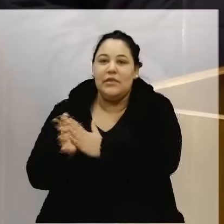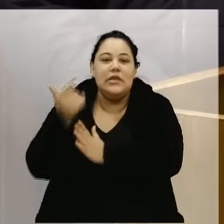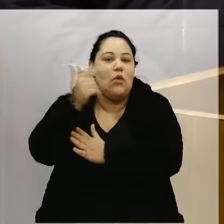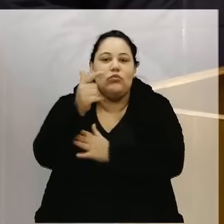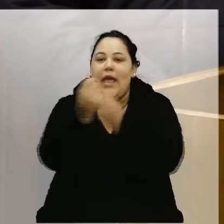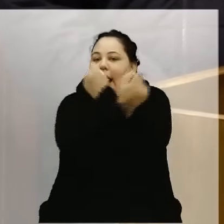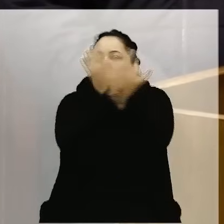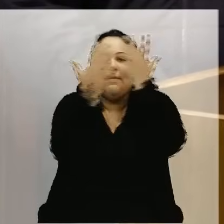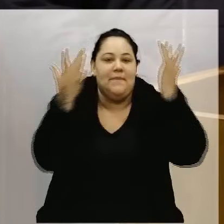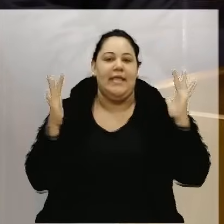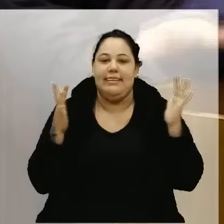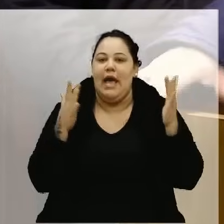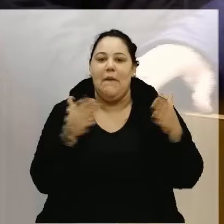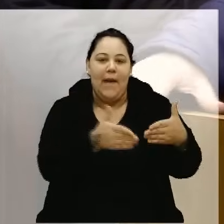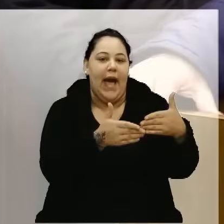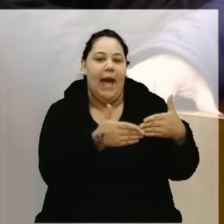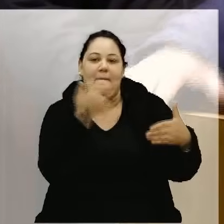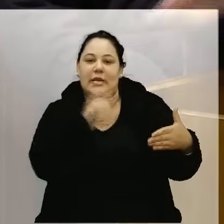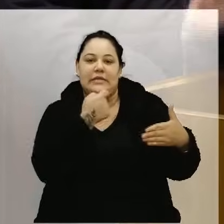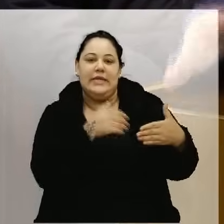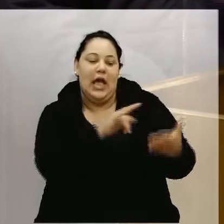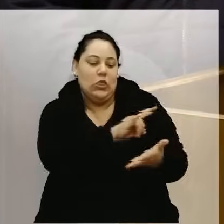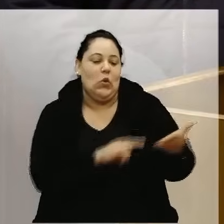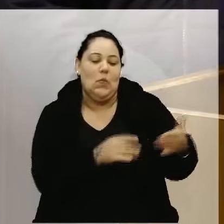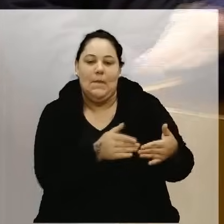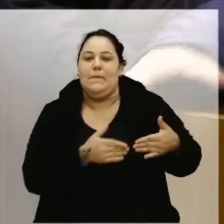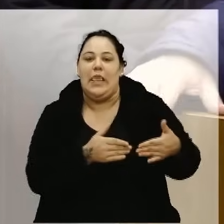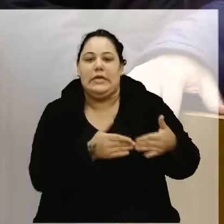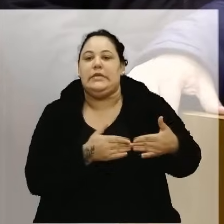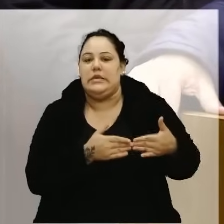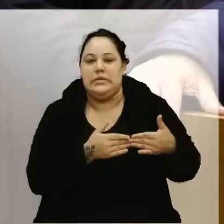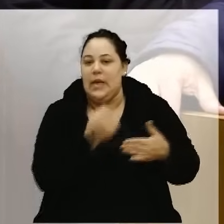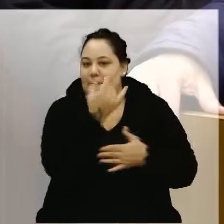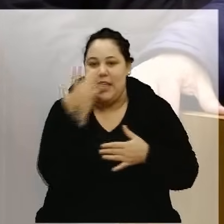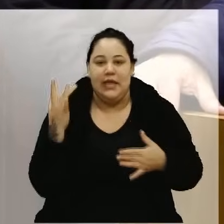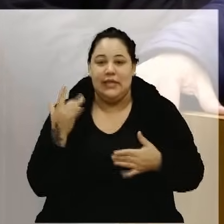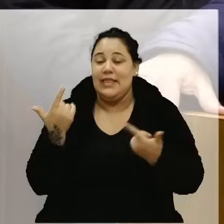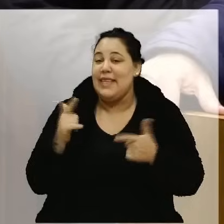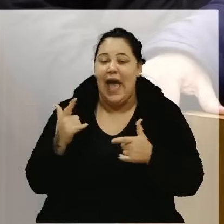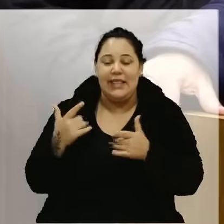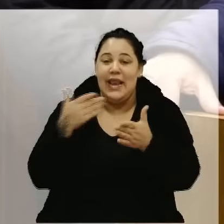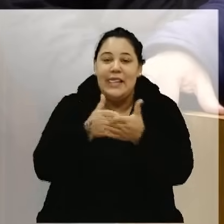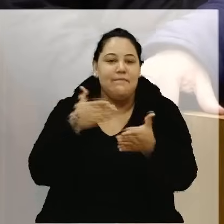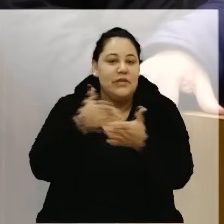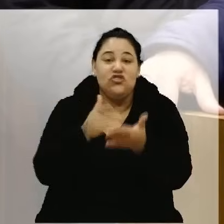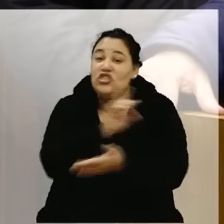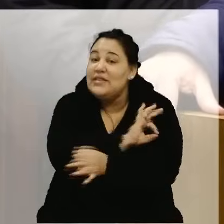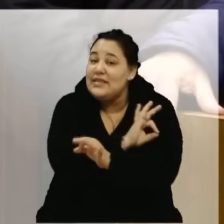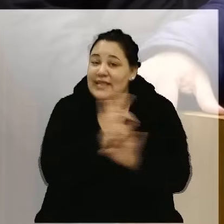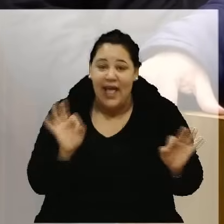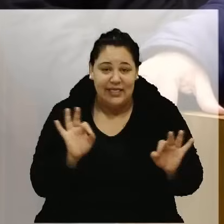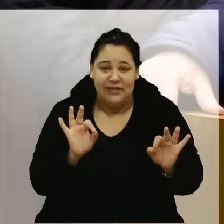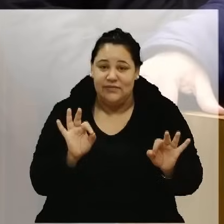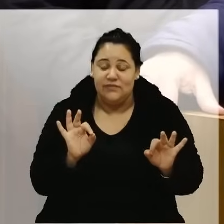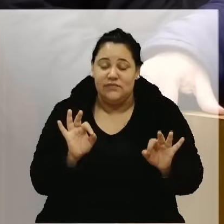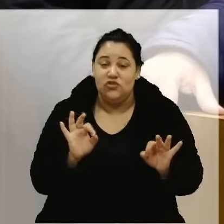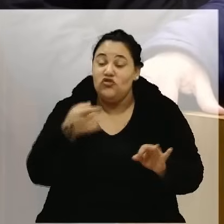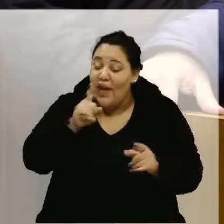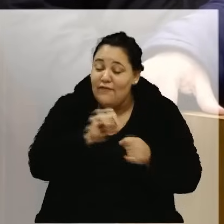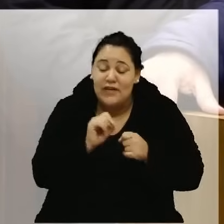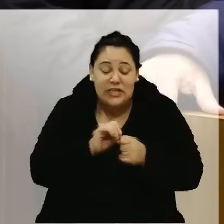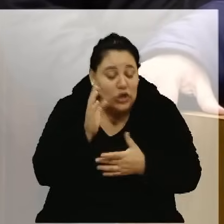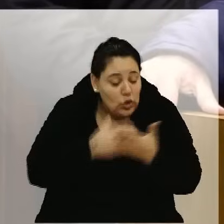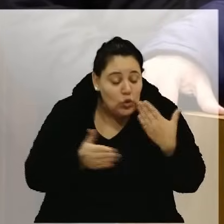não tem nada que impeça de nós tratarmos as questões emergenciais que está acontecendo, não só em Caxias, mas no estado do Rio Grande do